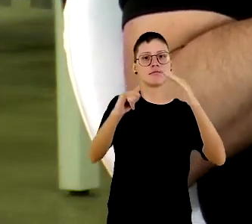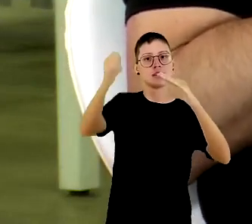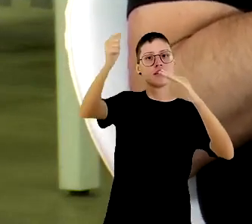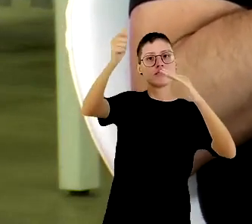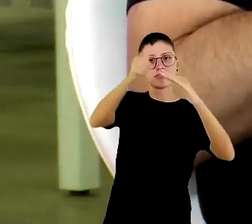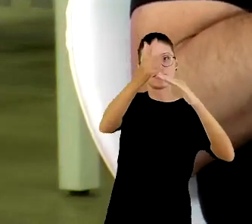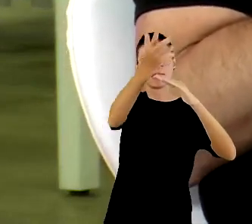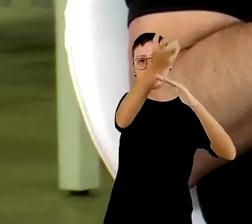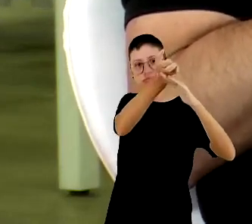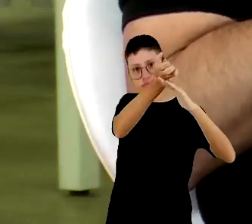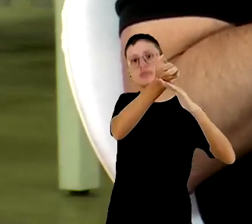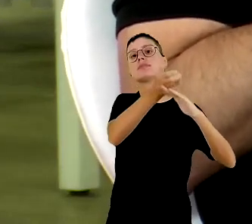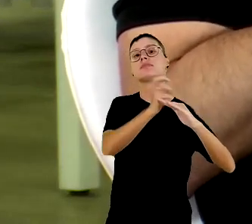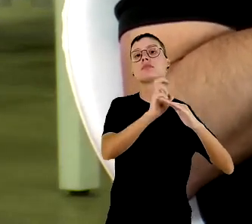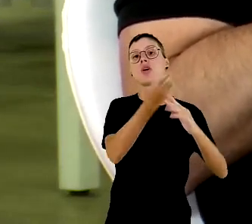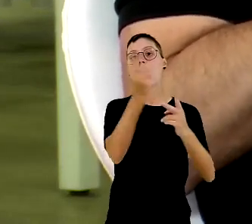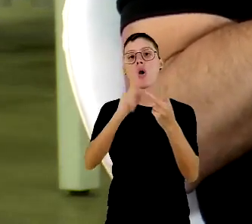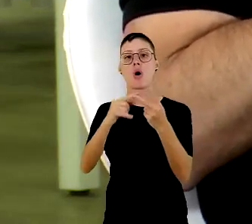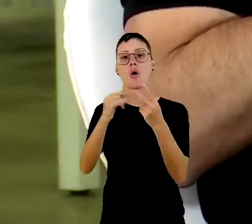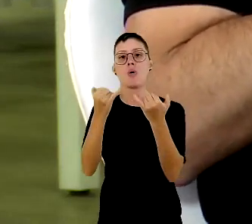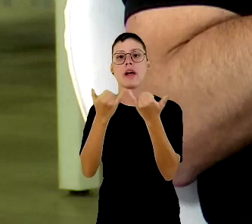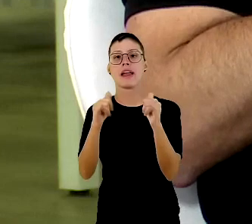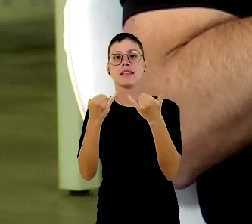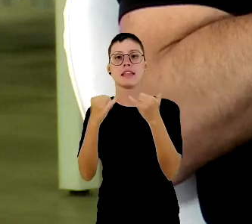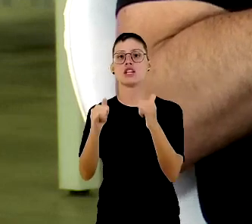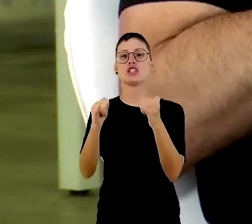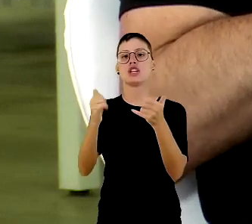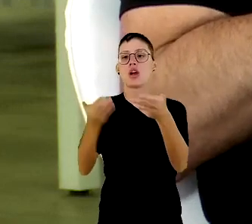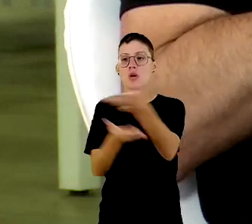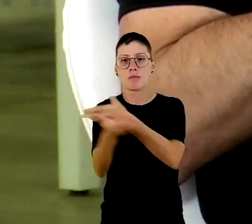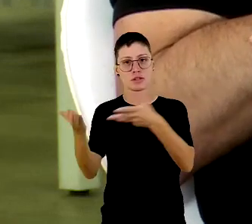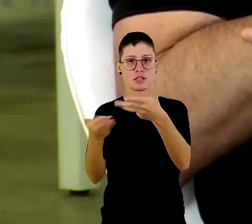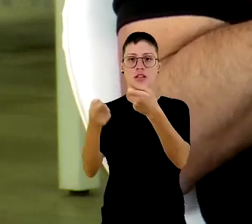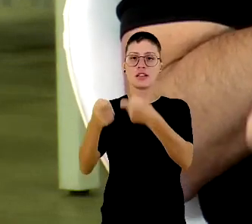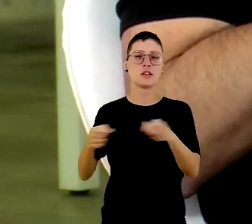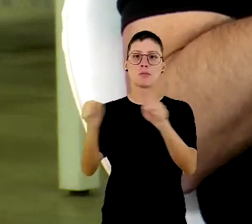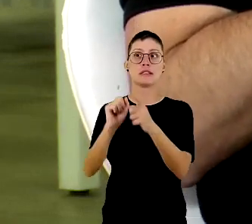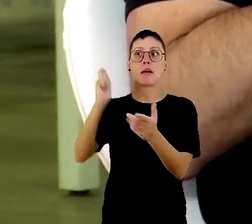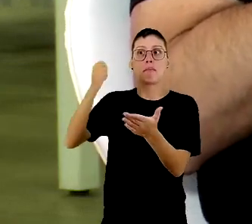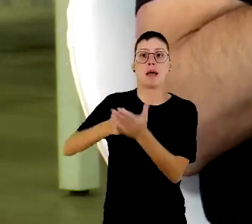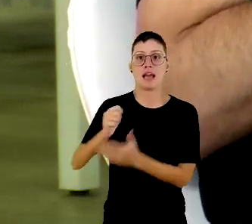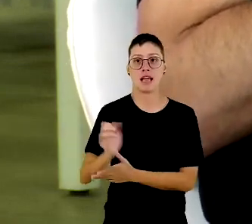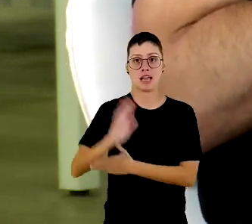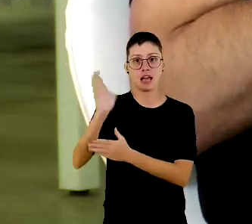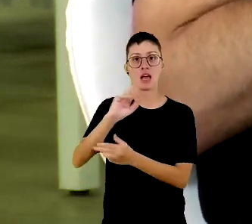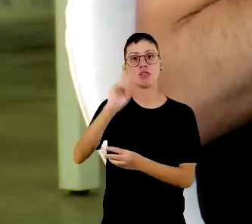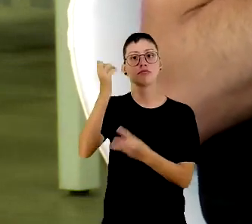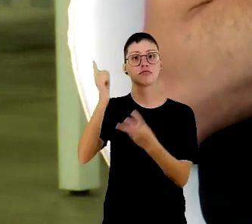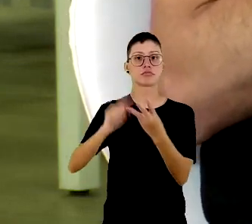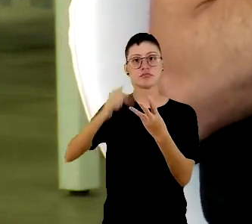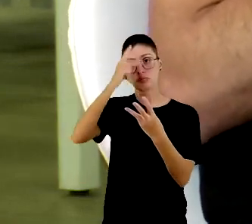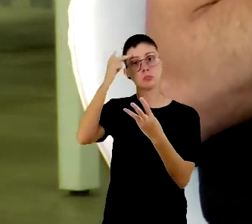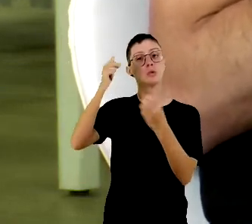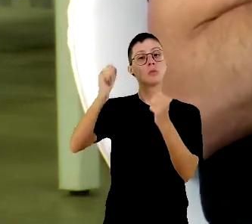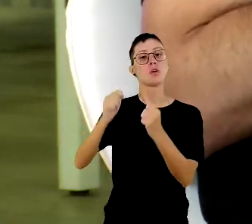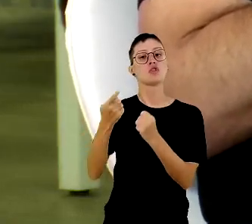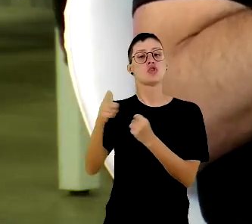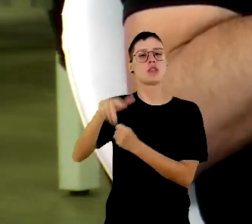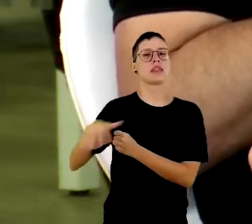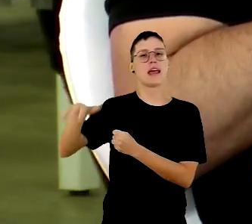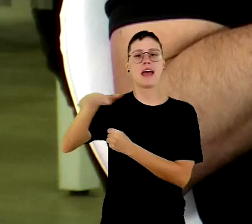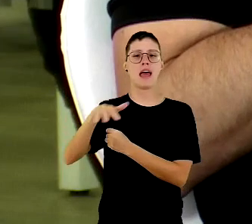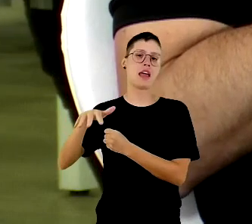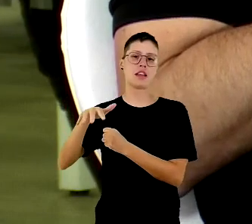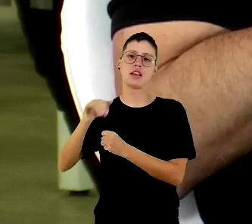aderir a um consórcio sem nenhum tipo de investimento, ter uma energia renovável, ou, se ele for elegível, migrar para o Mercado Livre. Quem vai escolher qual das